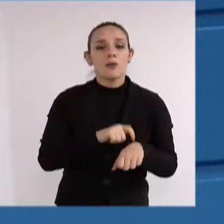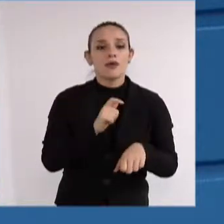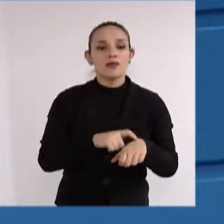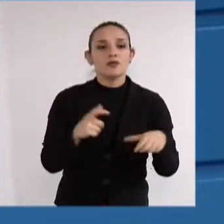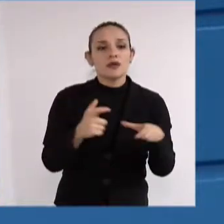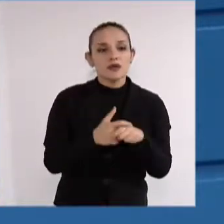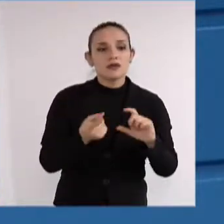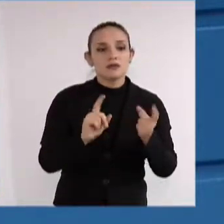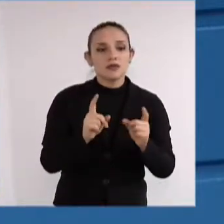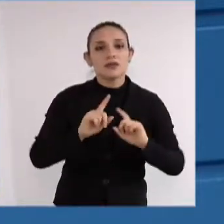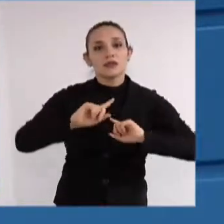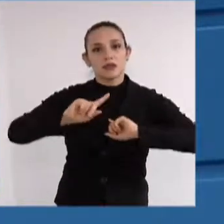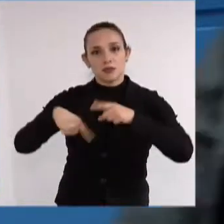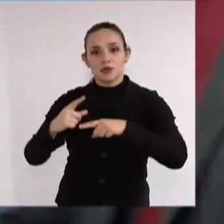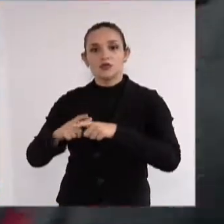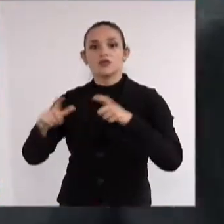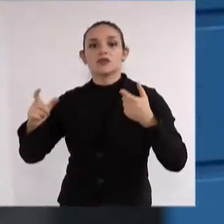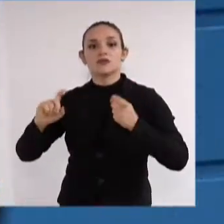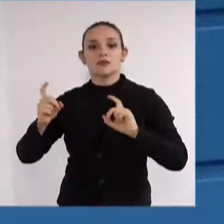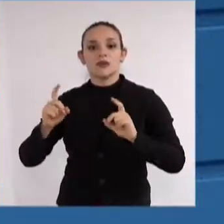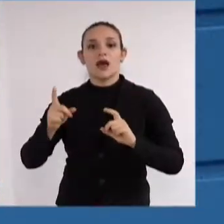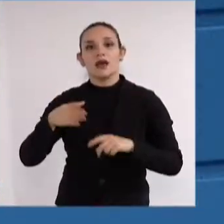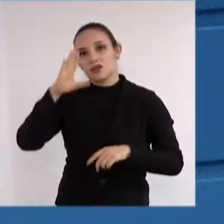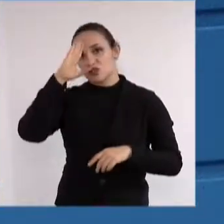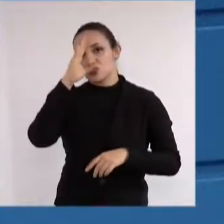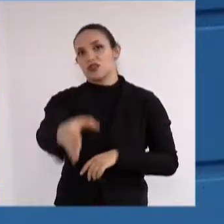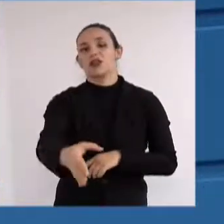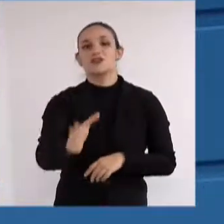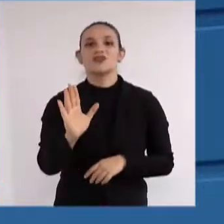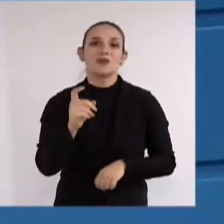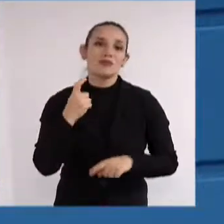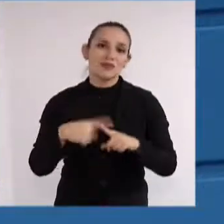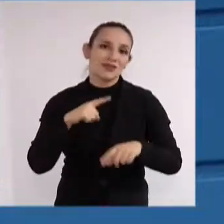expediente. E automaticamente entraríamos aí, por conta do tempo,